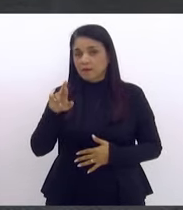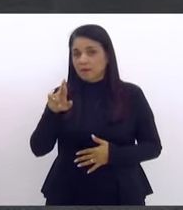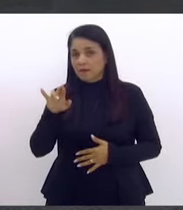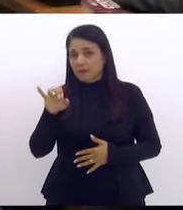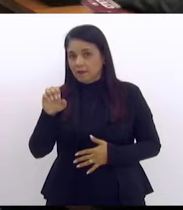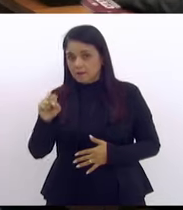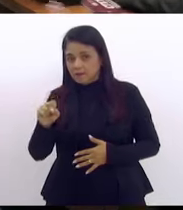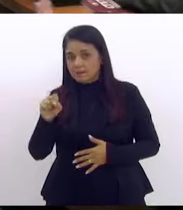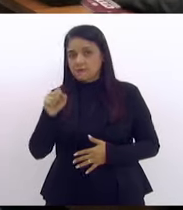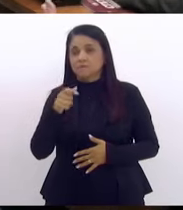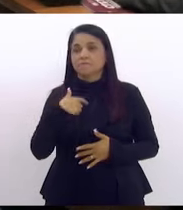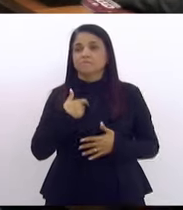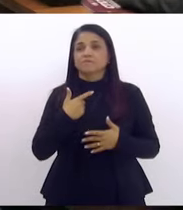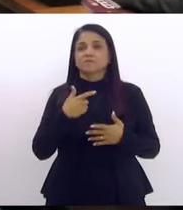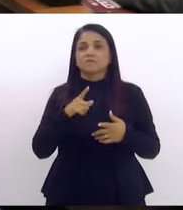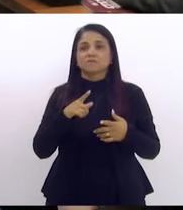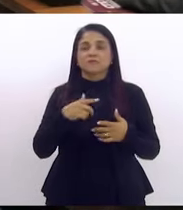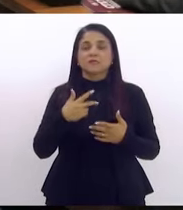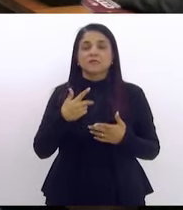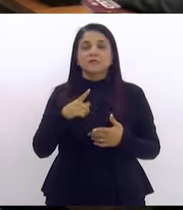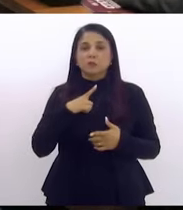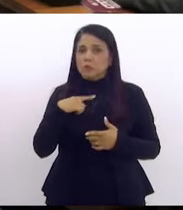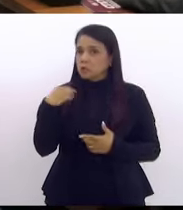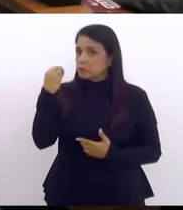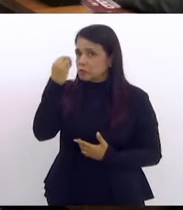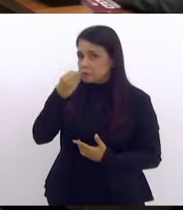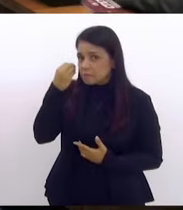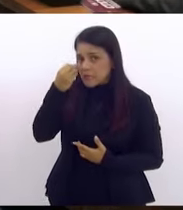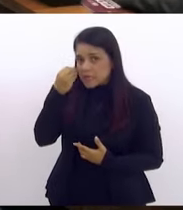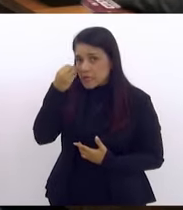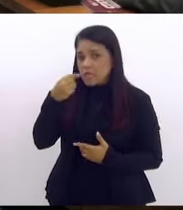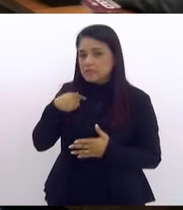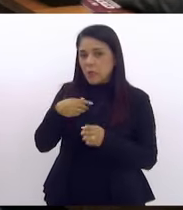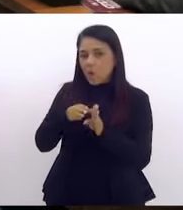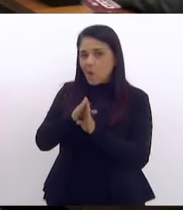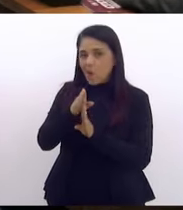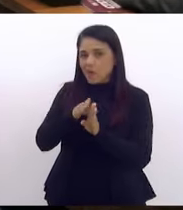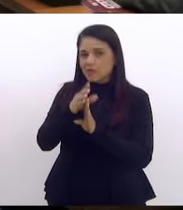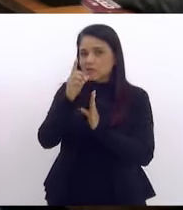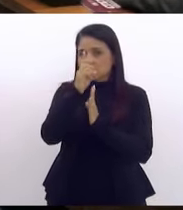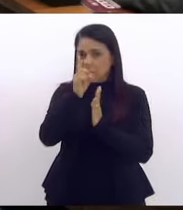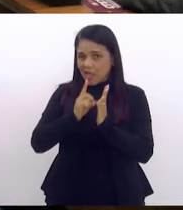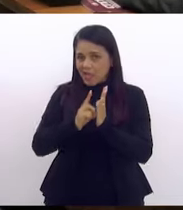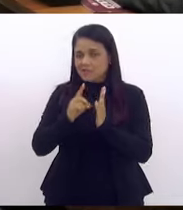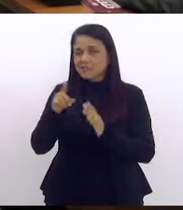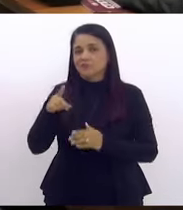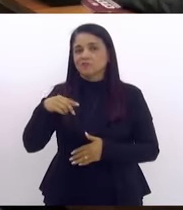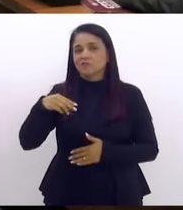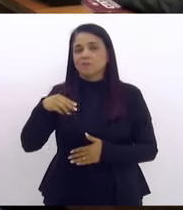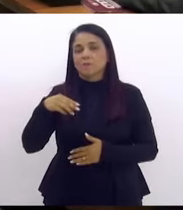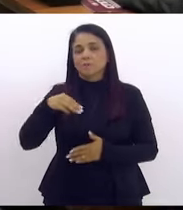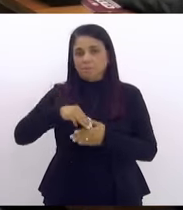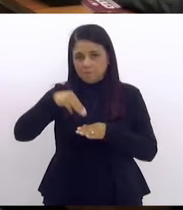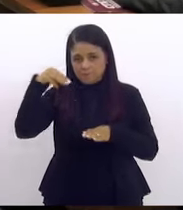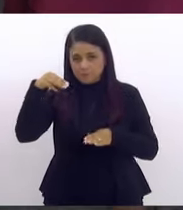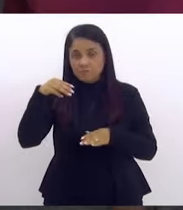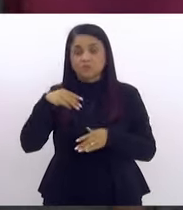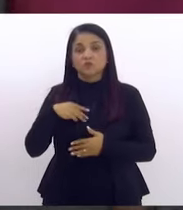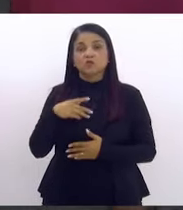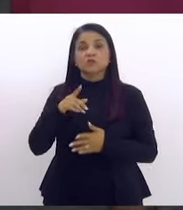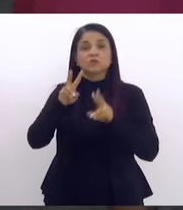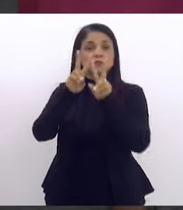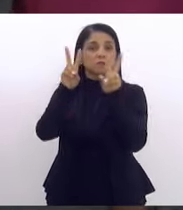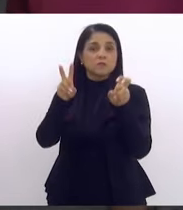experiência, deputada Renata Souza, eu orientei uma tese de mestrado sobre Folia de Reis. E é